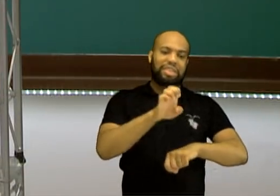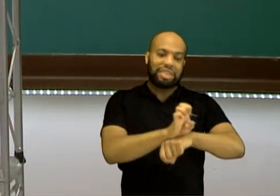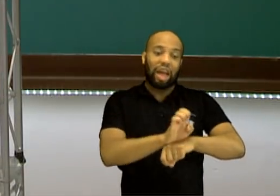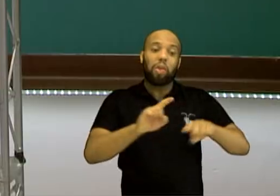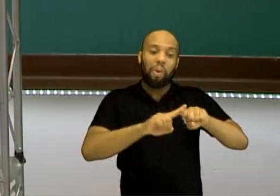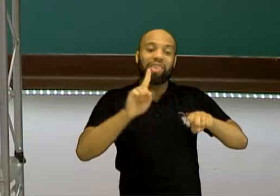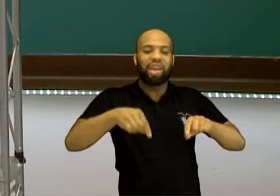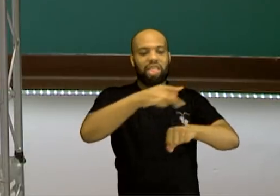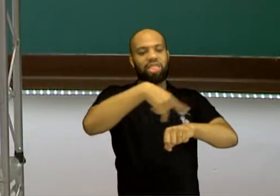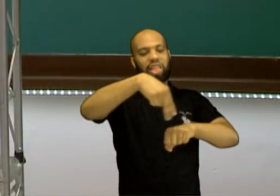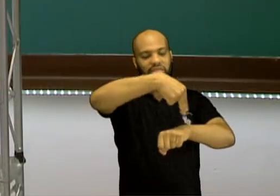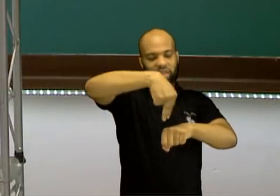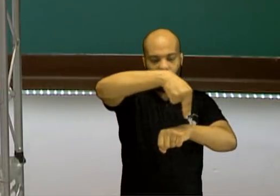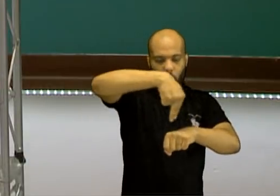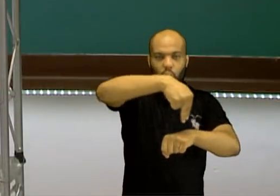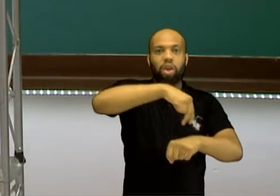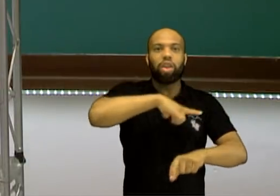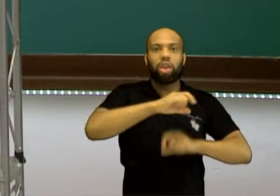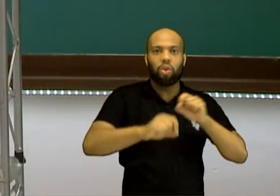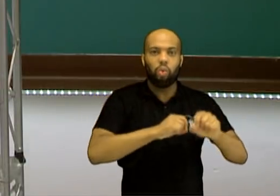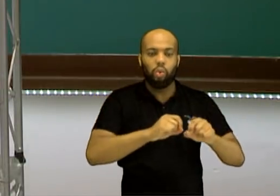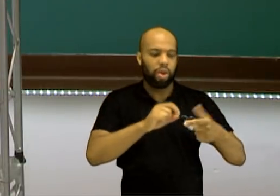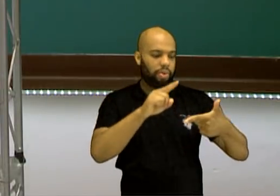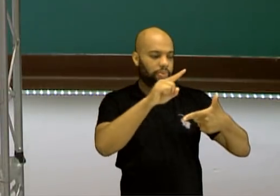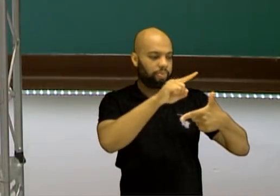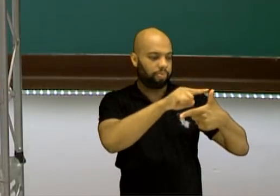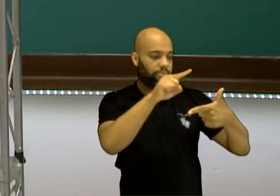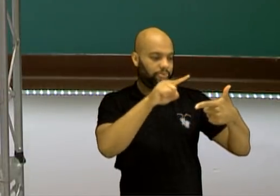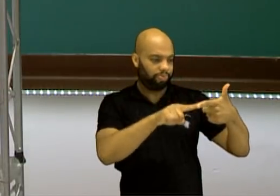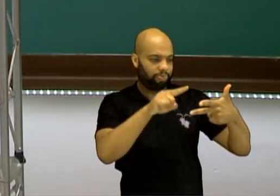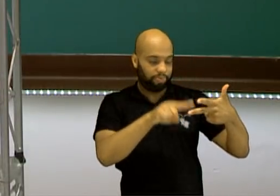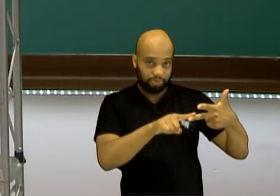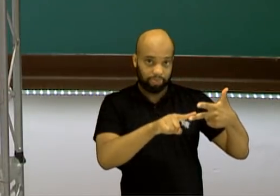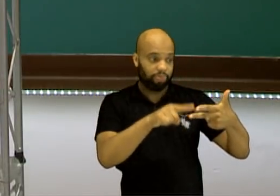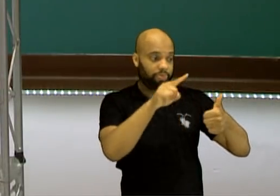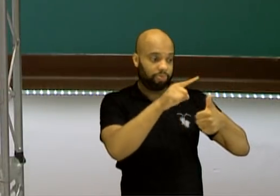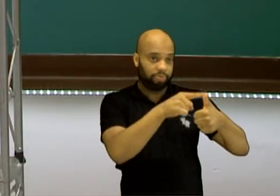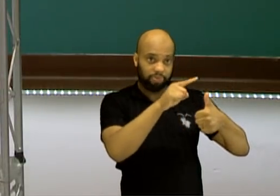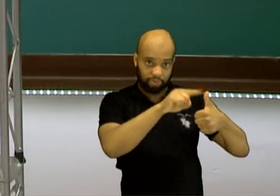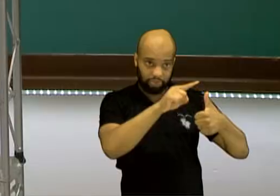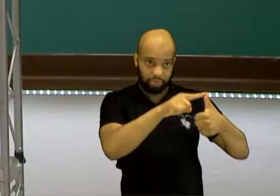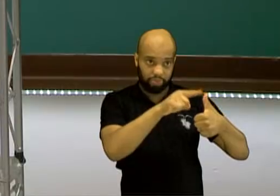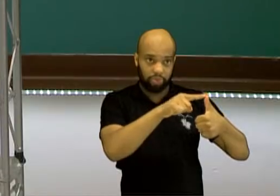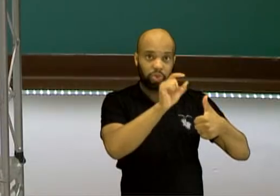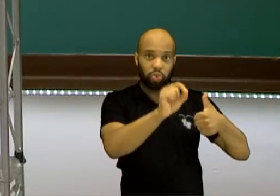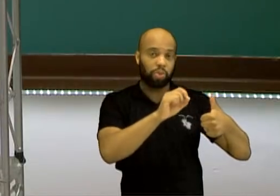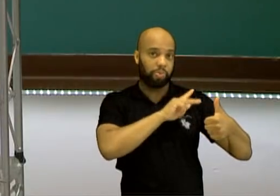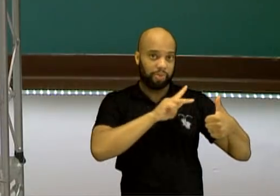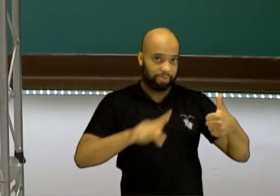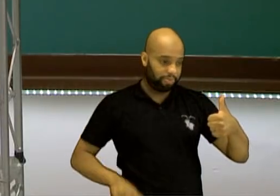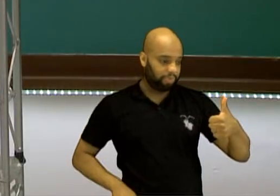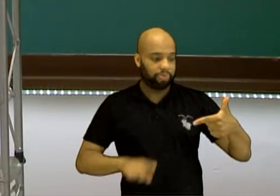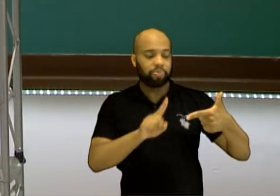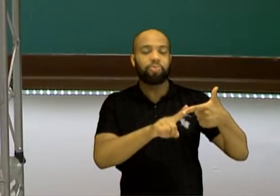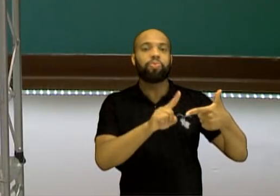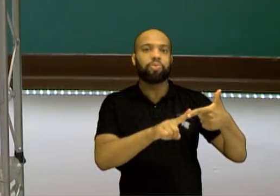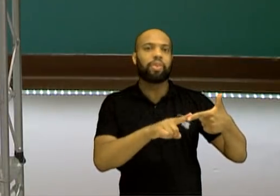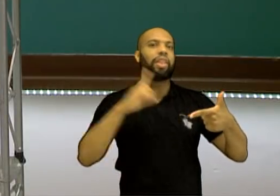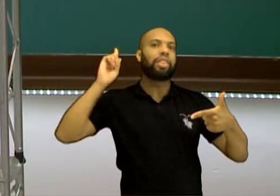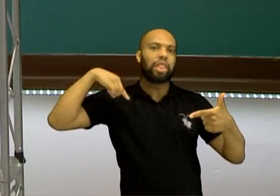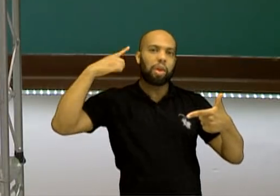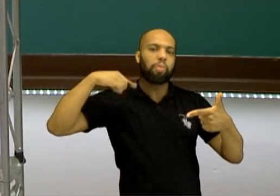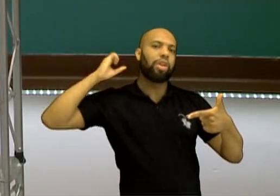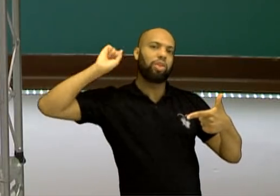3 poderes: o Executivo, o Legislativo e o Judiciário. O Executivo, formado pelo Presidente da República; o Legislativo,